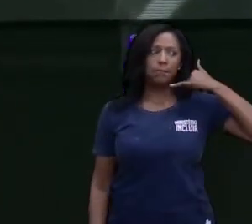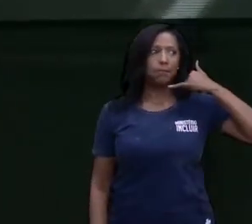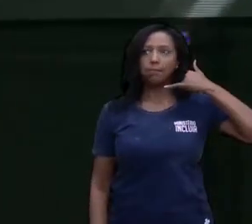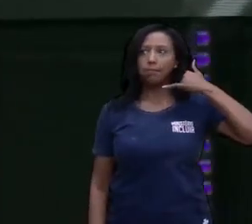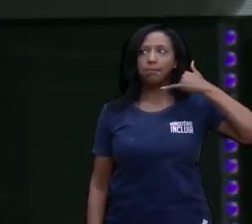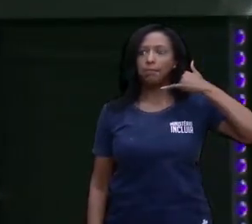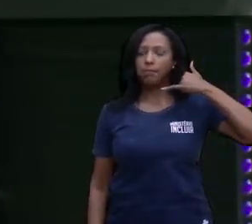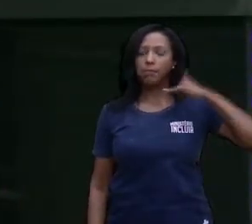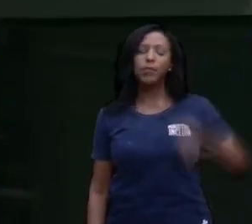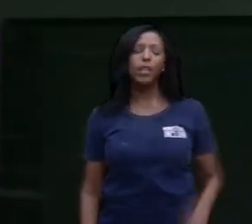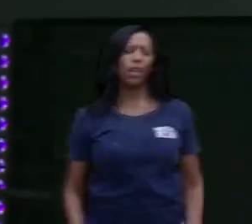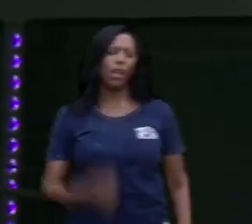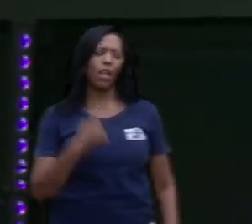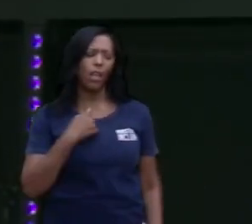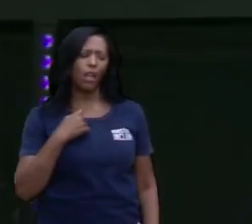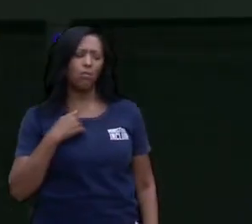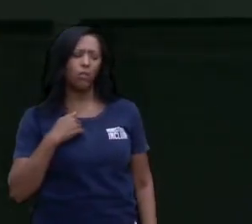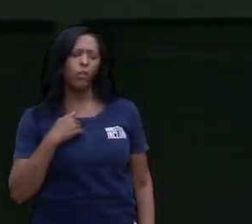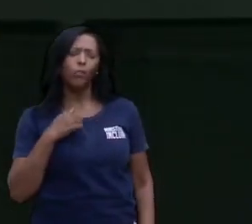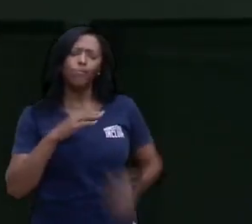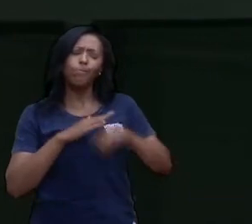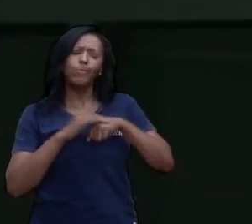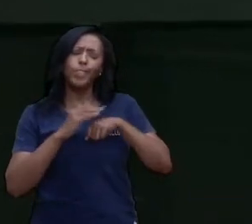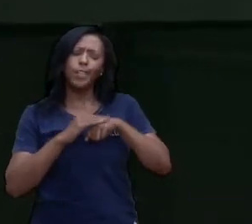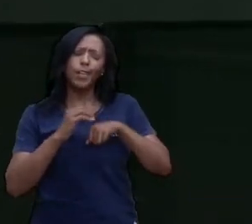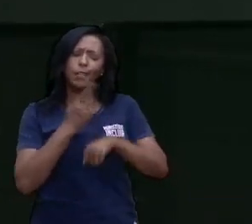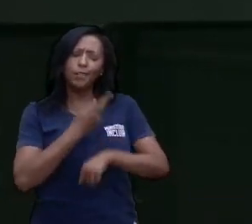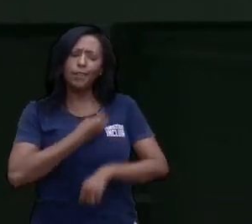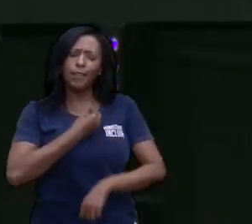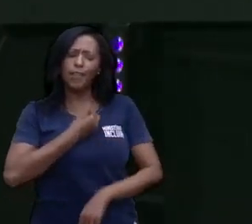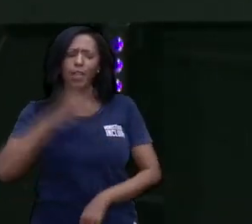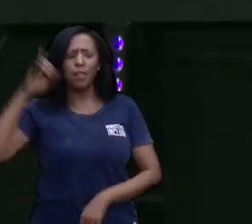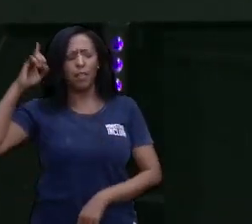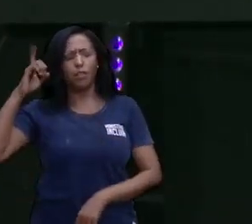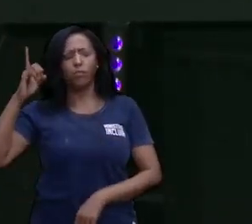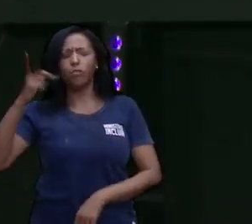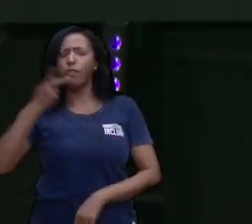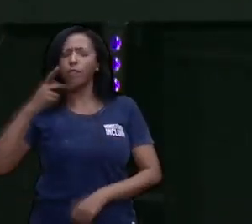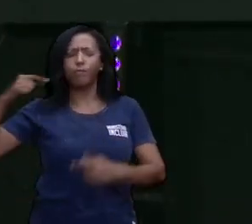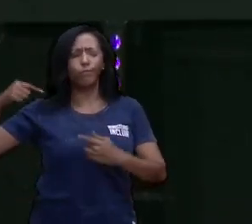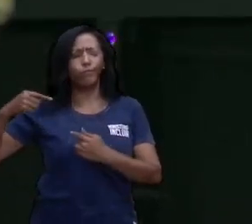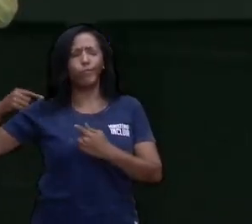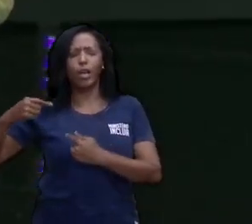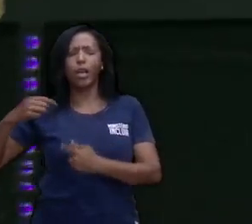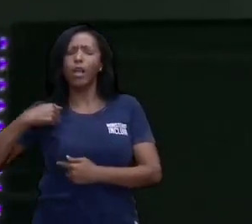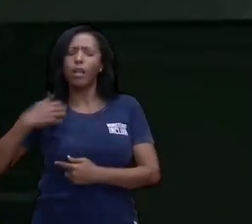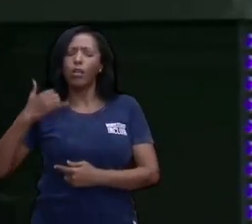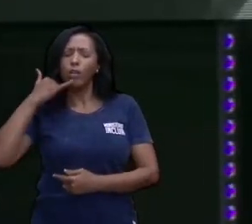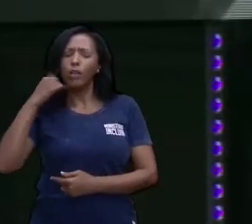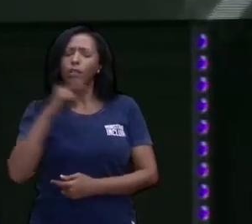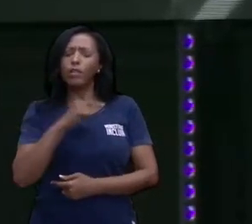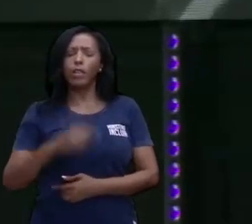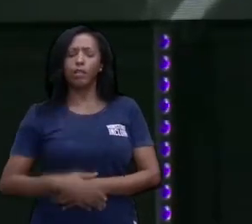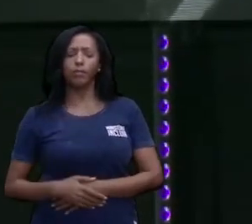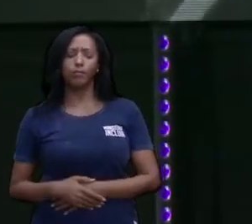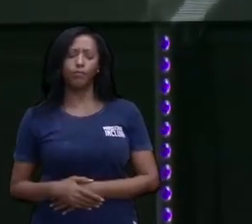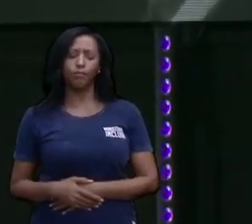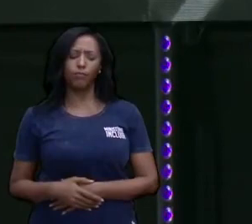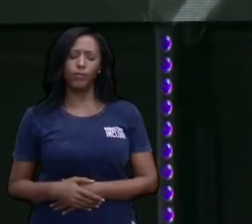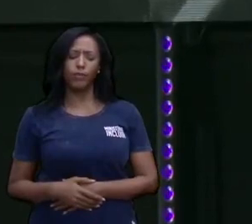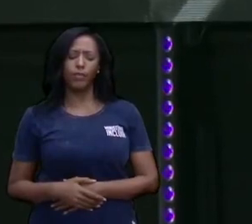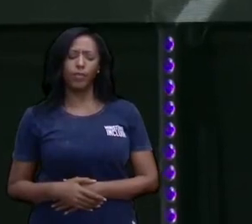e eu tenho maior carinho por você eu e Deus está me incomodando aqui para te ligar e o meu lado ruim fala assim